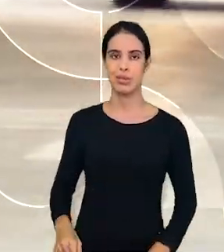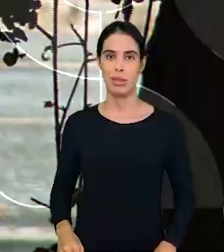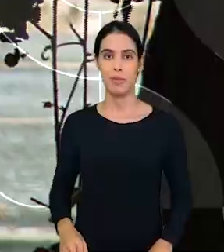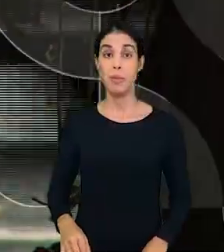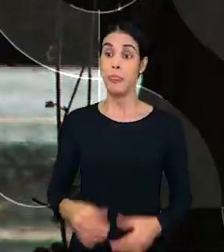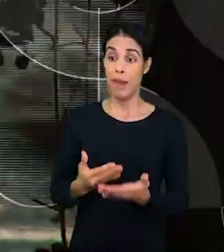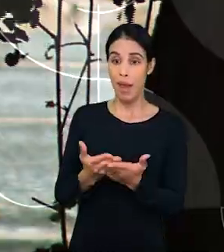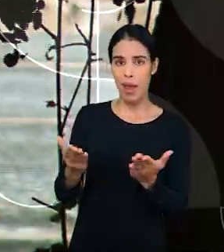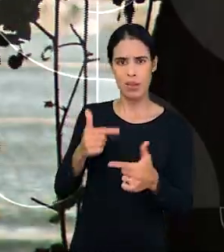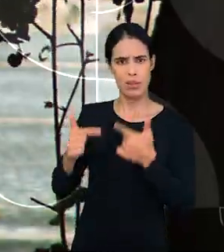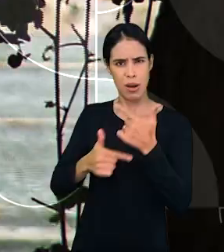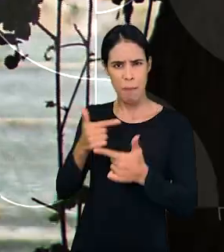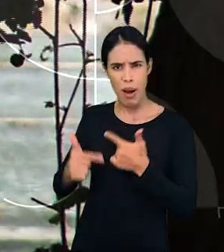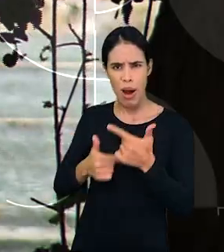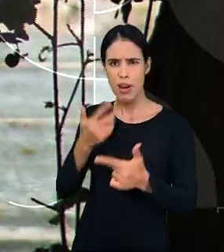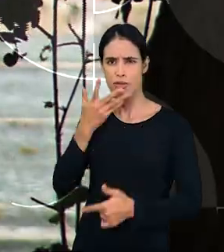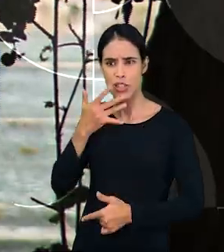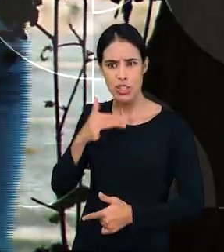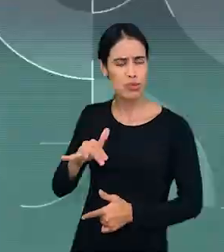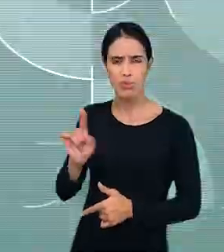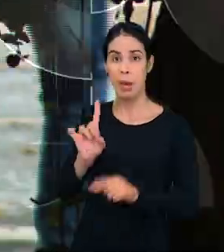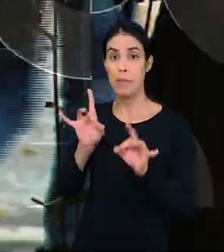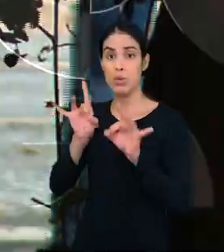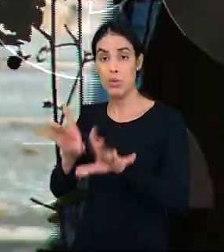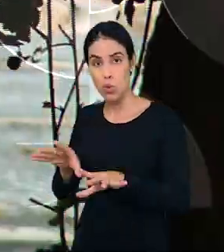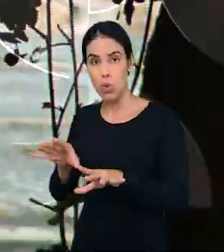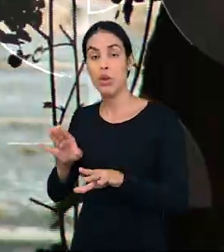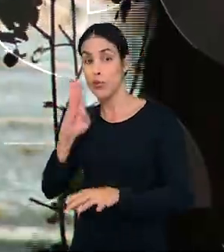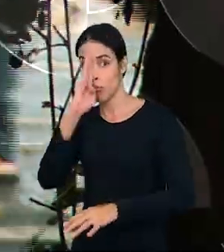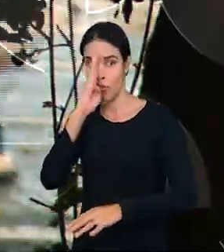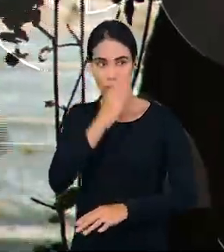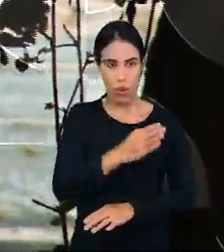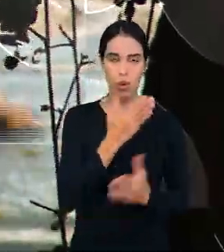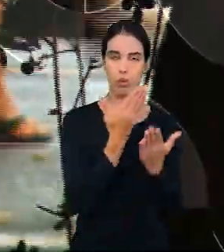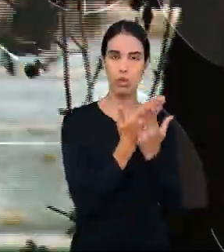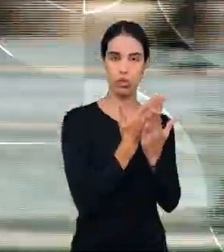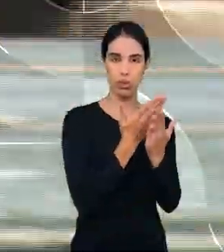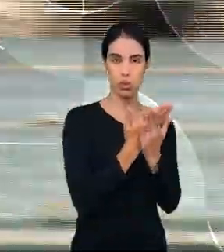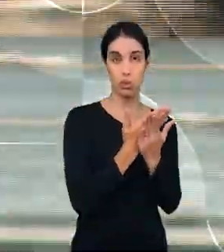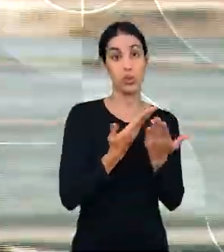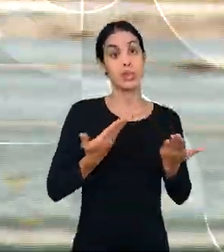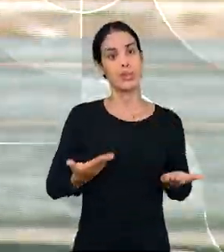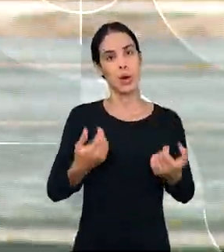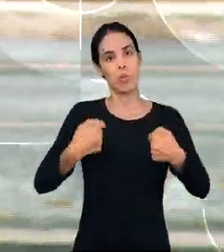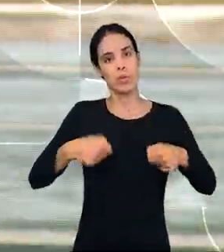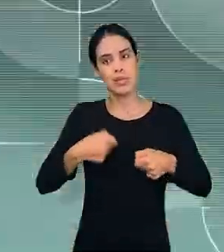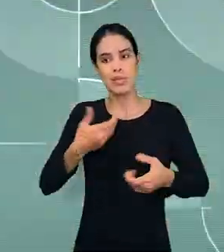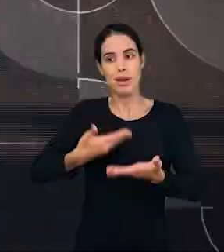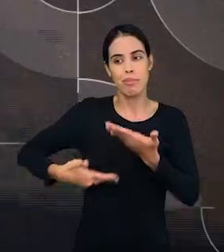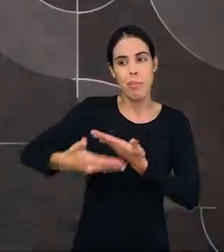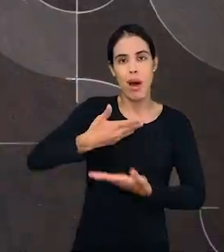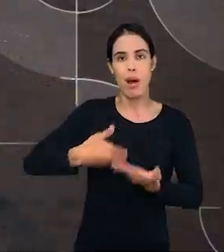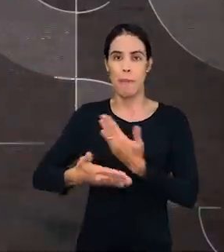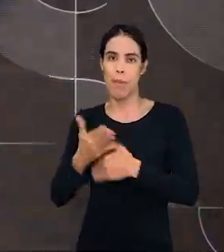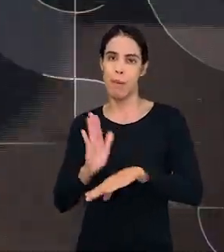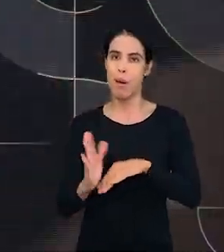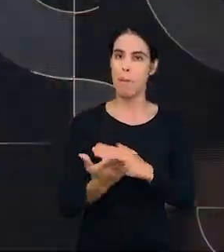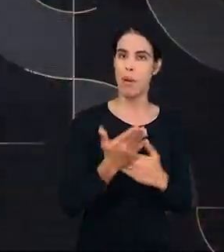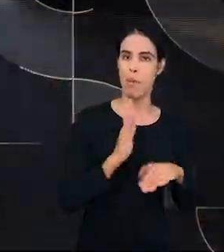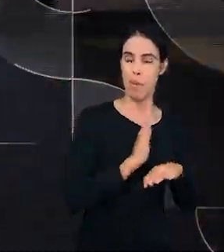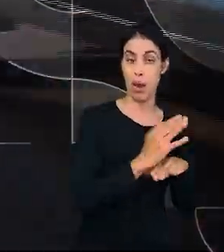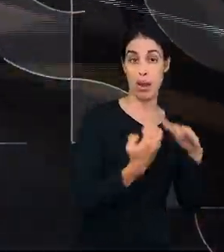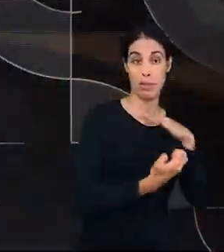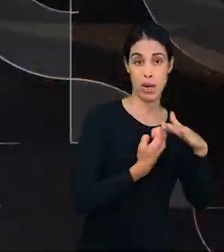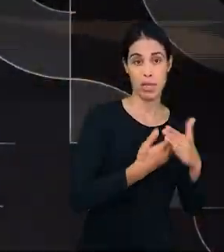adolescentes. Para que abandonem o trabalho infantil e se concentrem nos estudos, várias medidas demandam cooperação entre poder